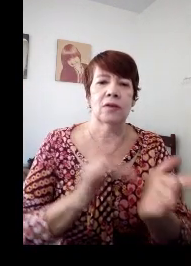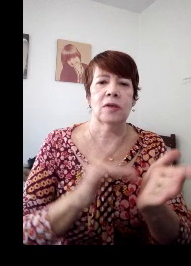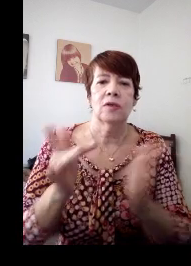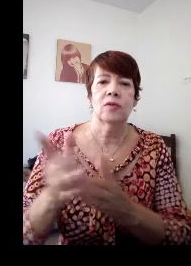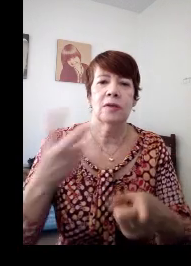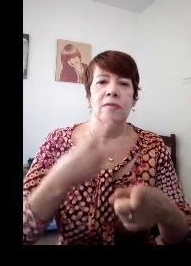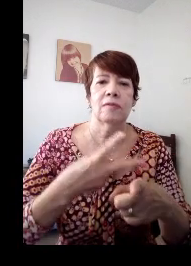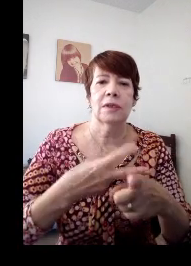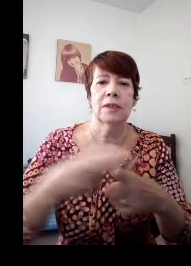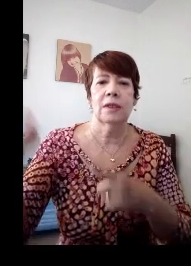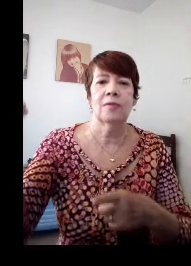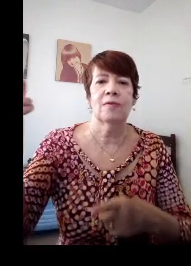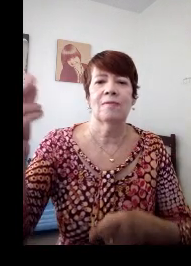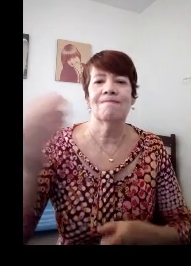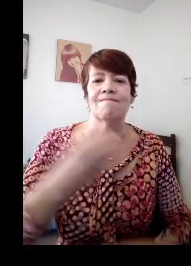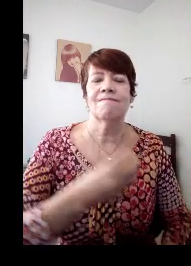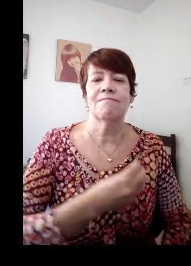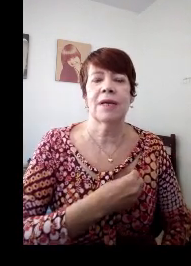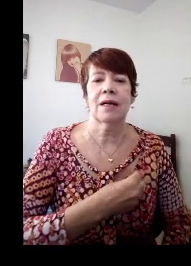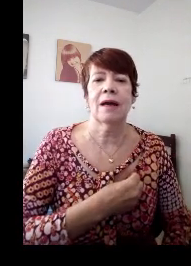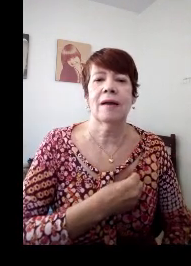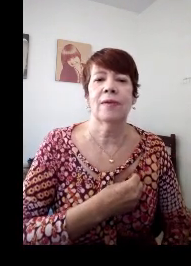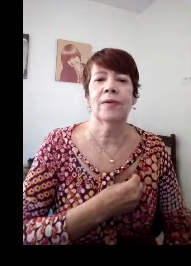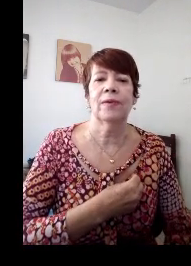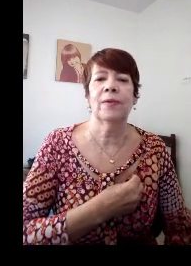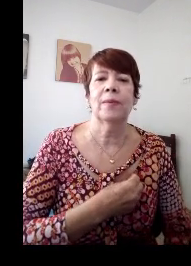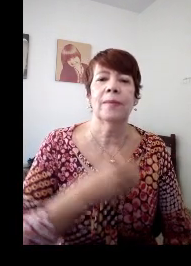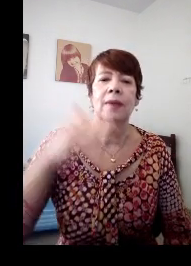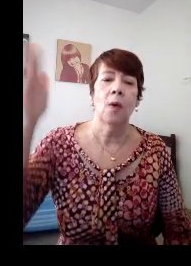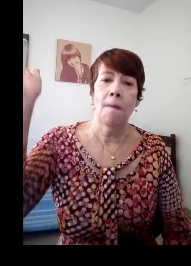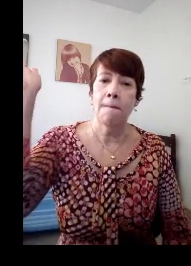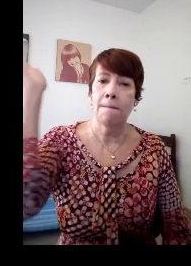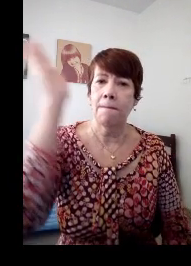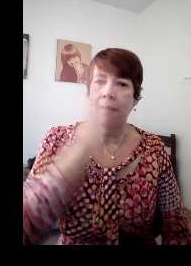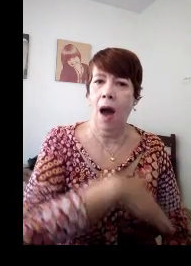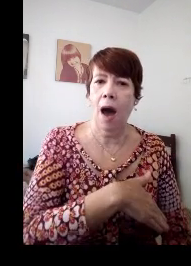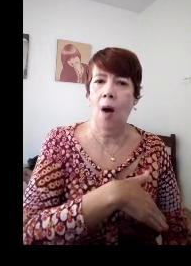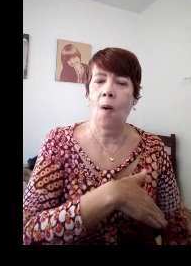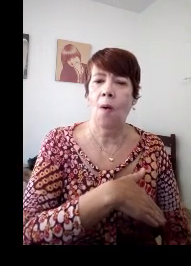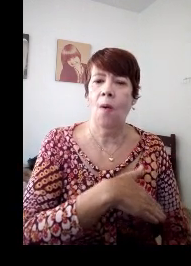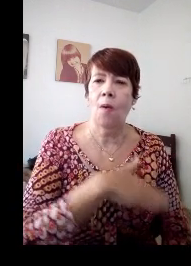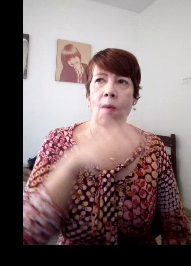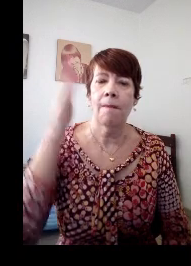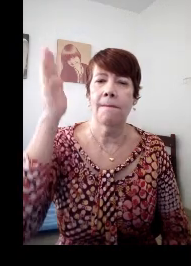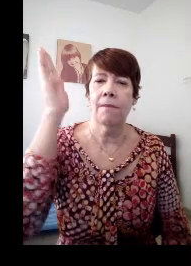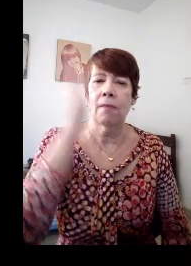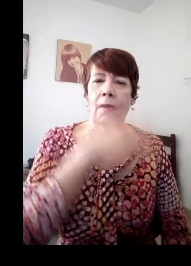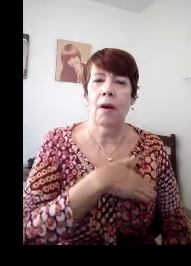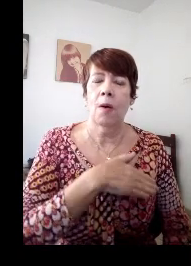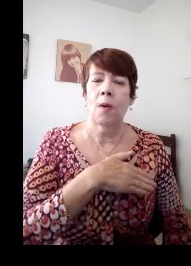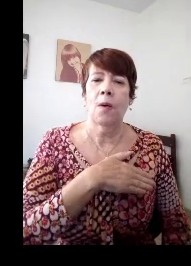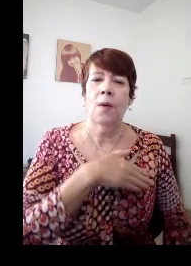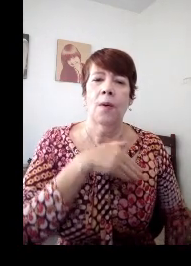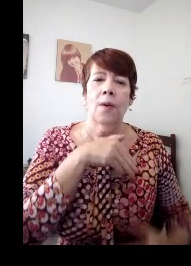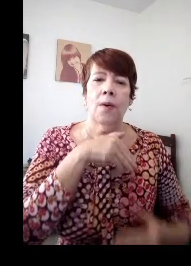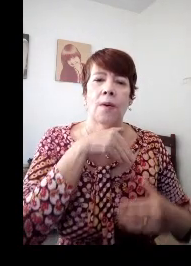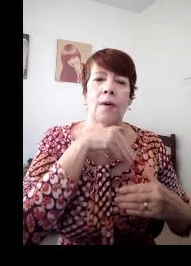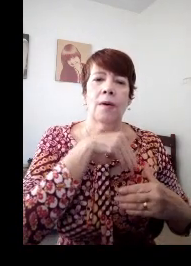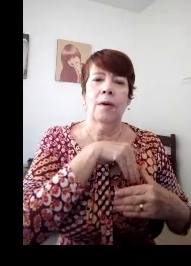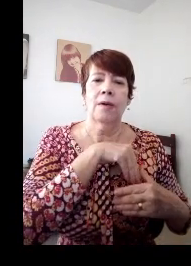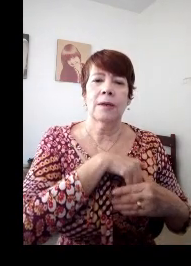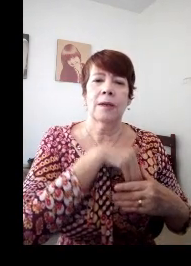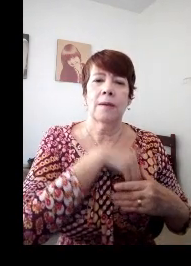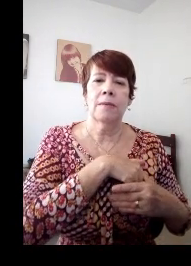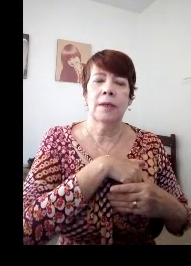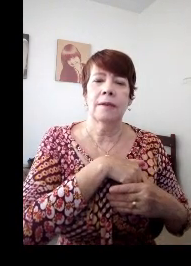Nós estamos falando do mal, o mal que habita em mim,